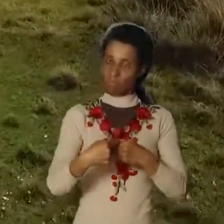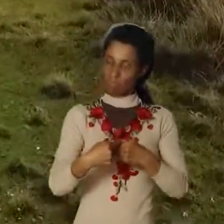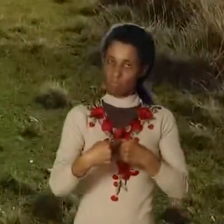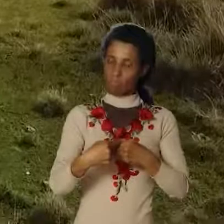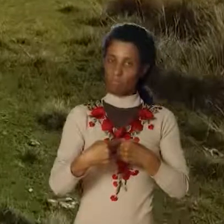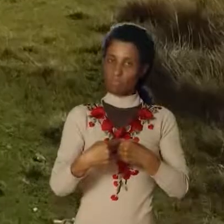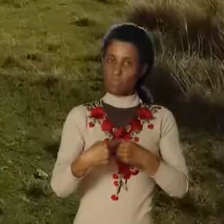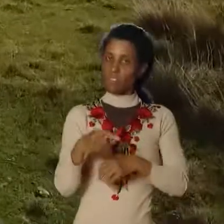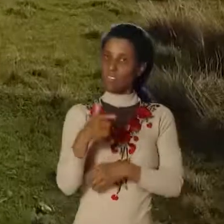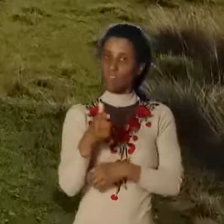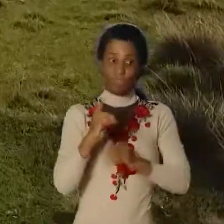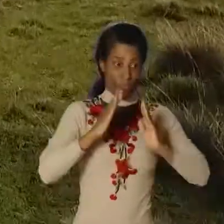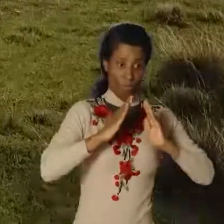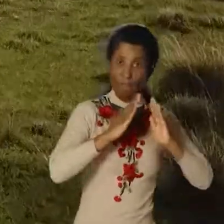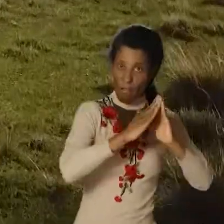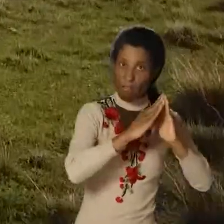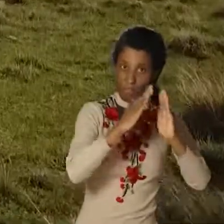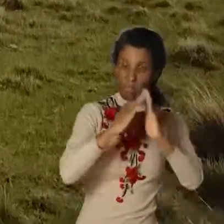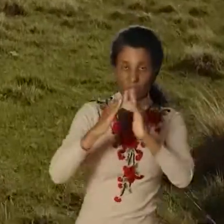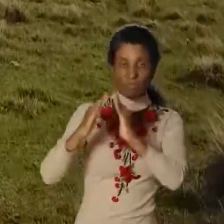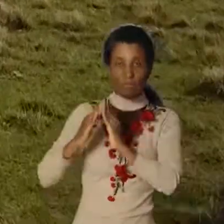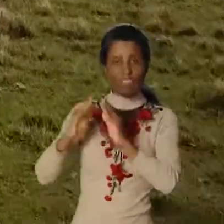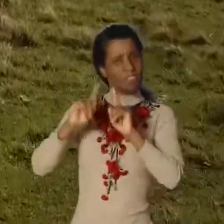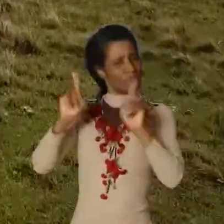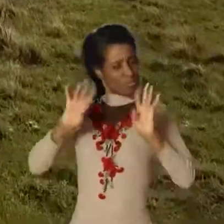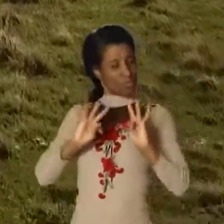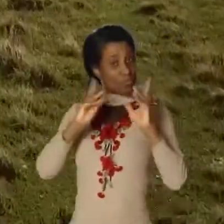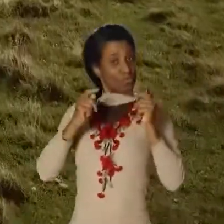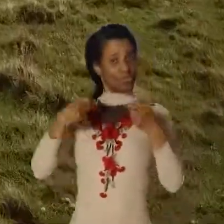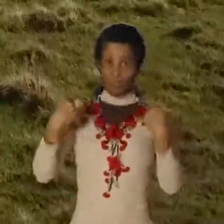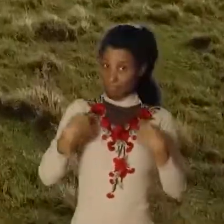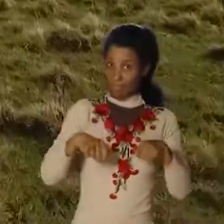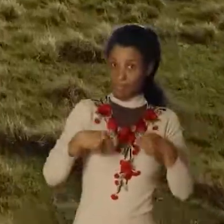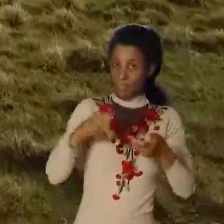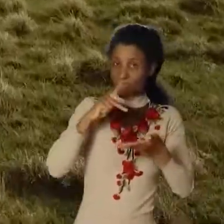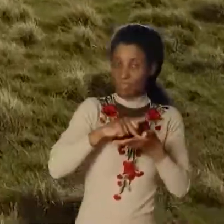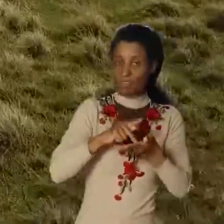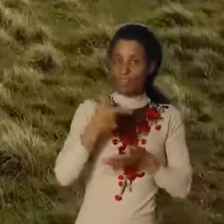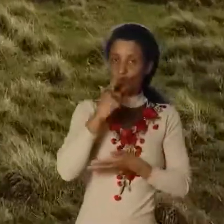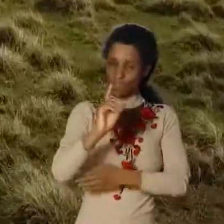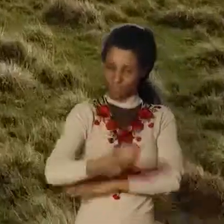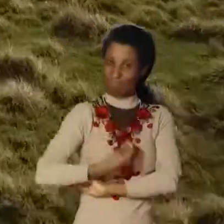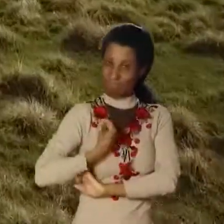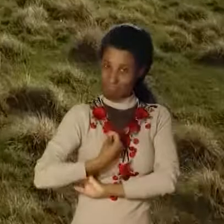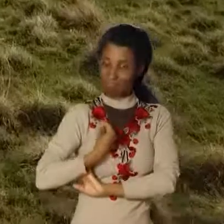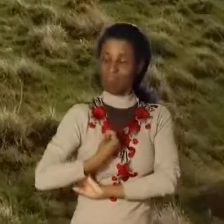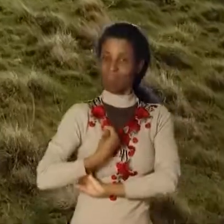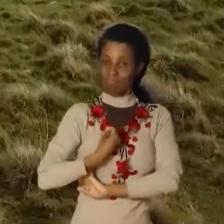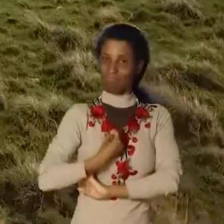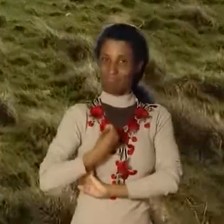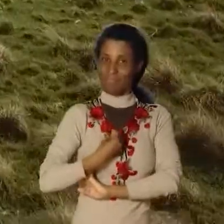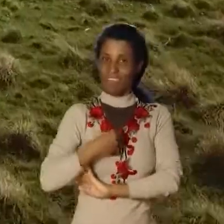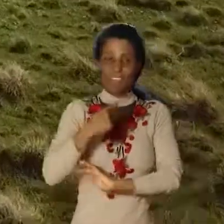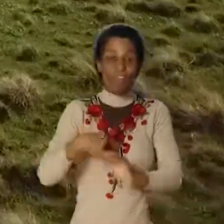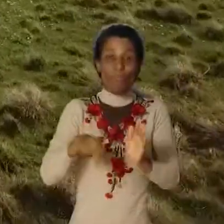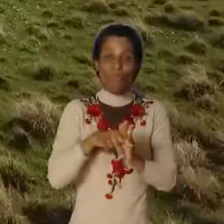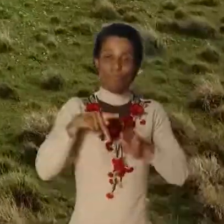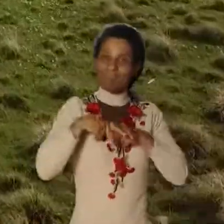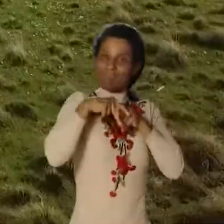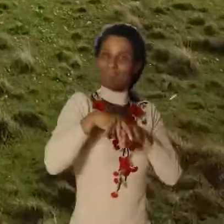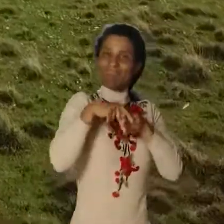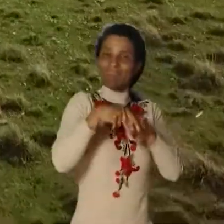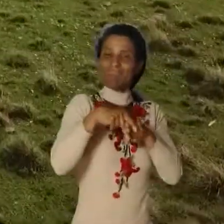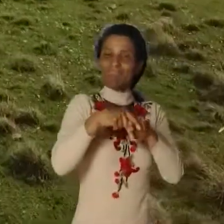a gente não tem cidades, a gente não tem casas. Então, tudo o que ele precisa para